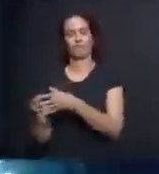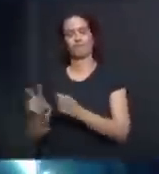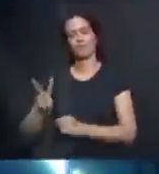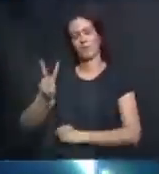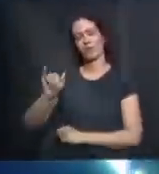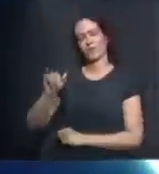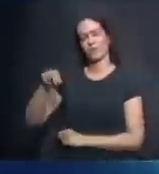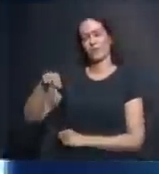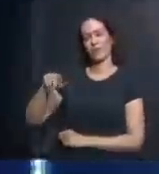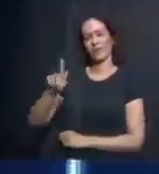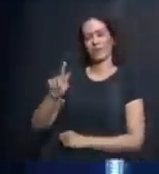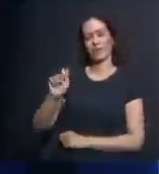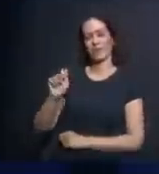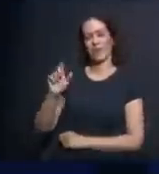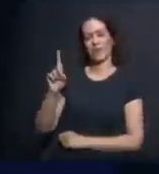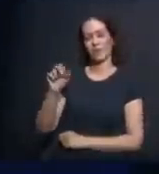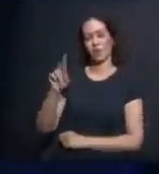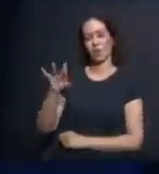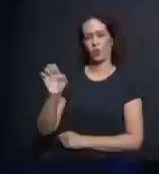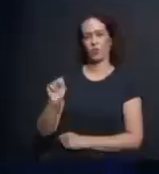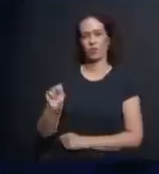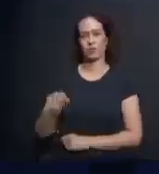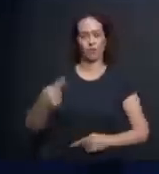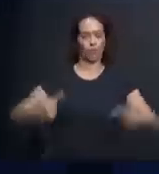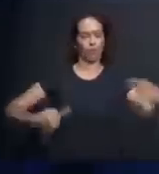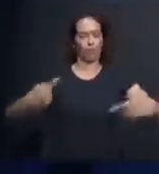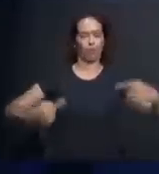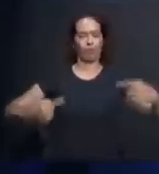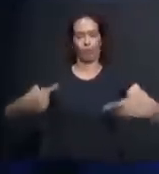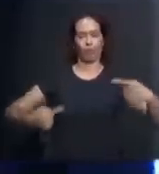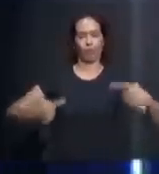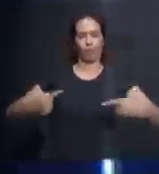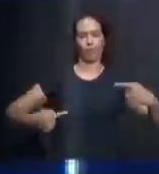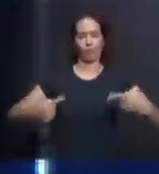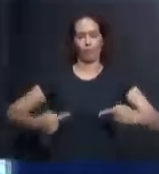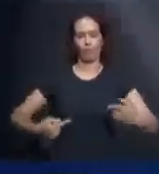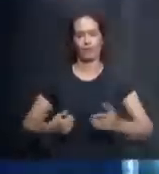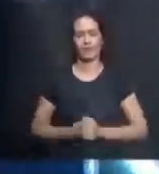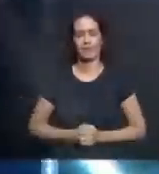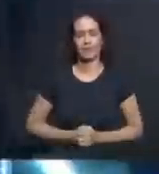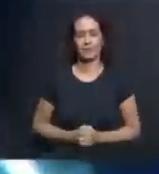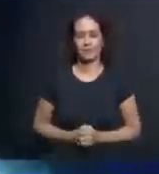Ai, eu prefiro Game of Thrones. Ai, eu prefiro Vingadores. Amém.